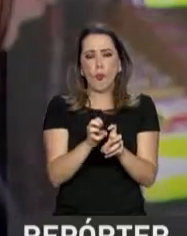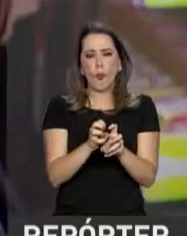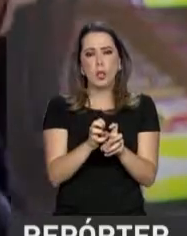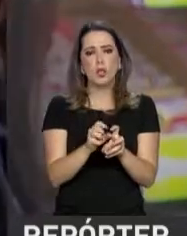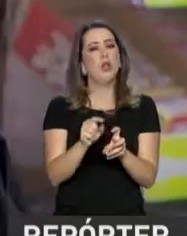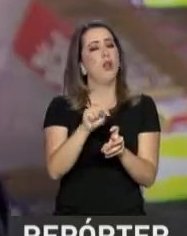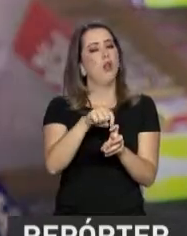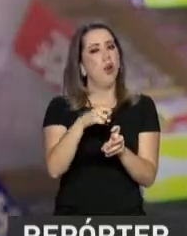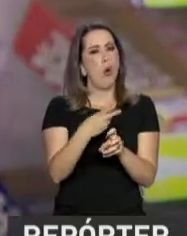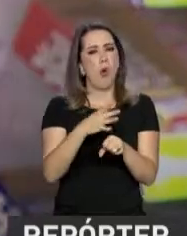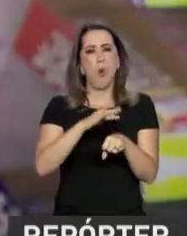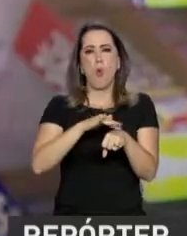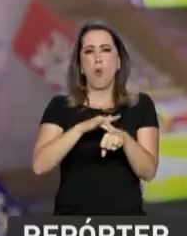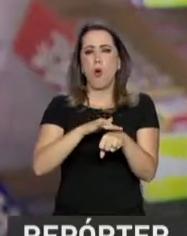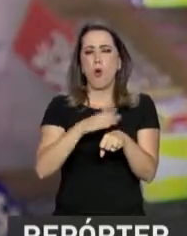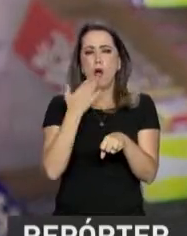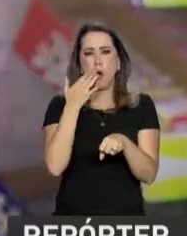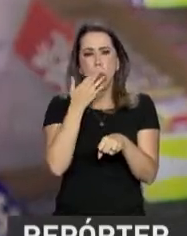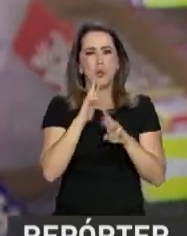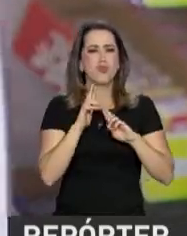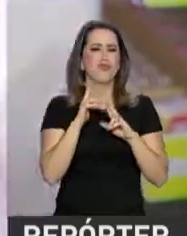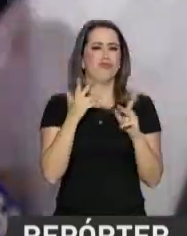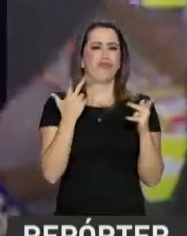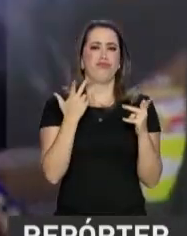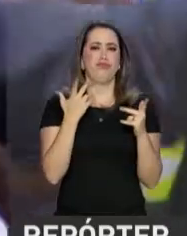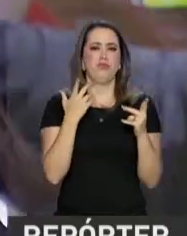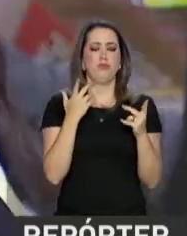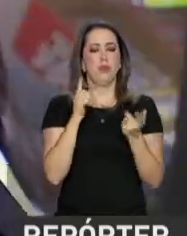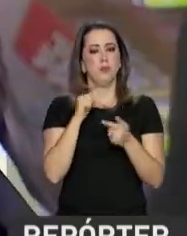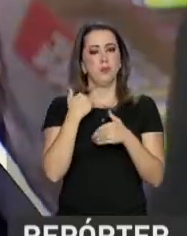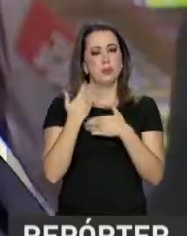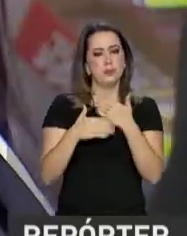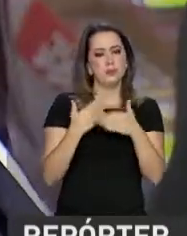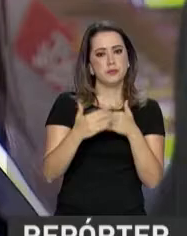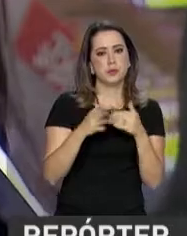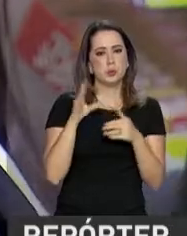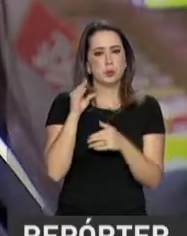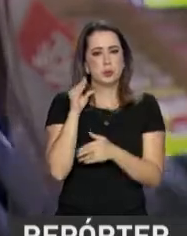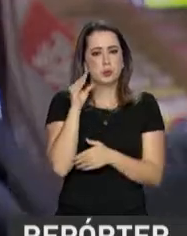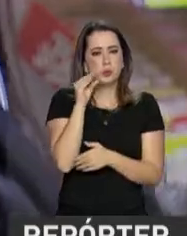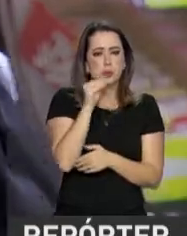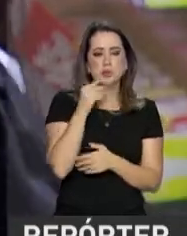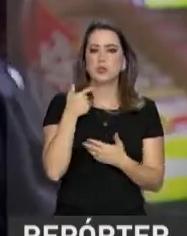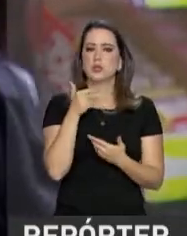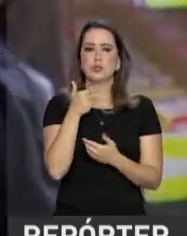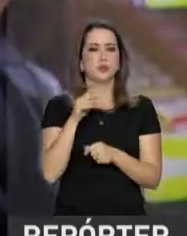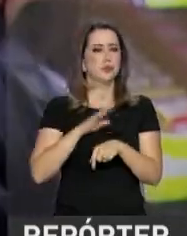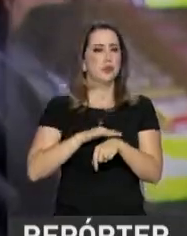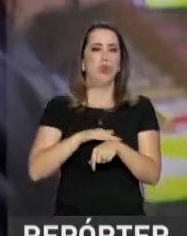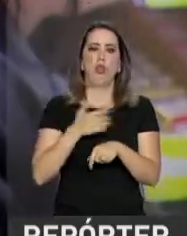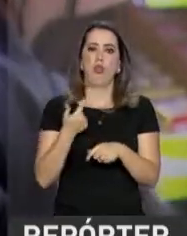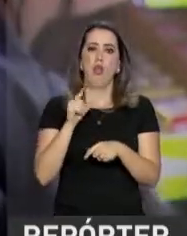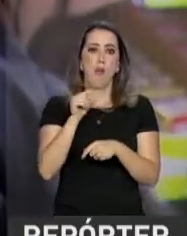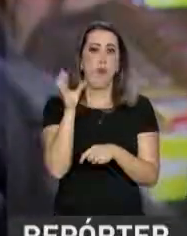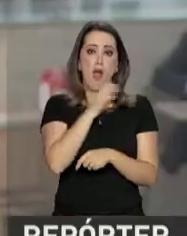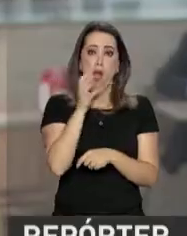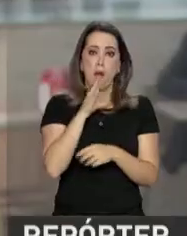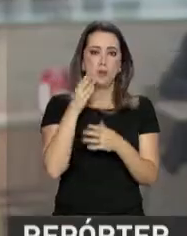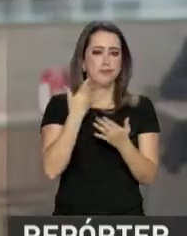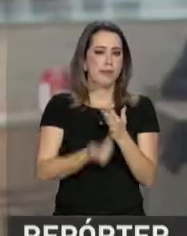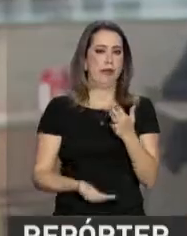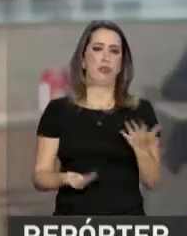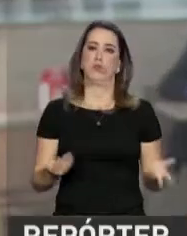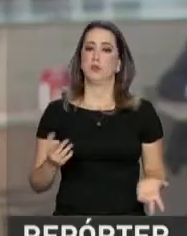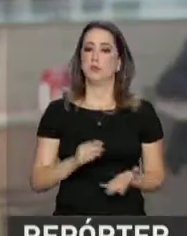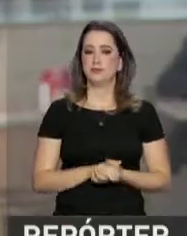você corta a metade e deixa ali na geladeira, né? E ela não tem essa duração que você está falando, né? Então, acho interessante. Acho que isso